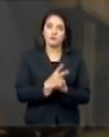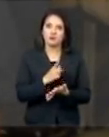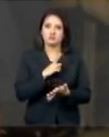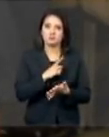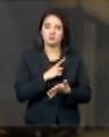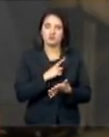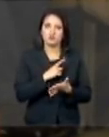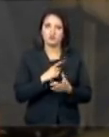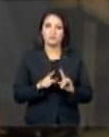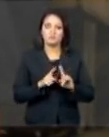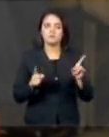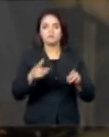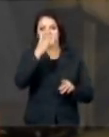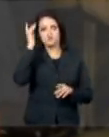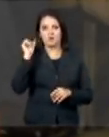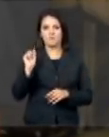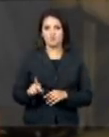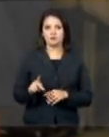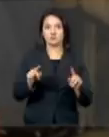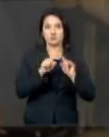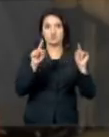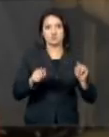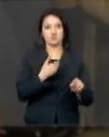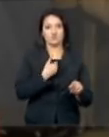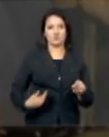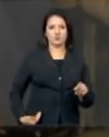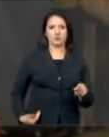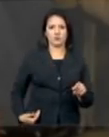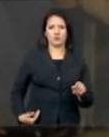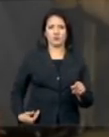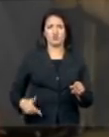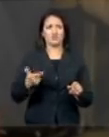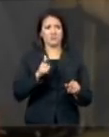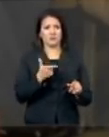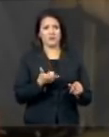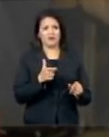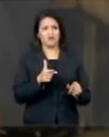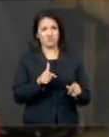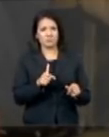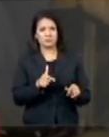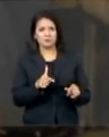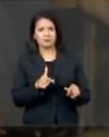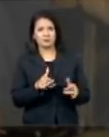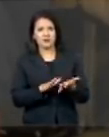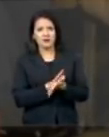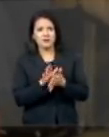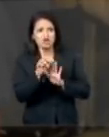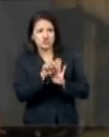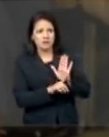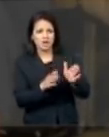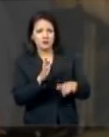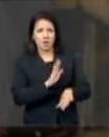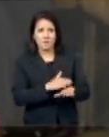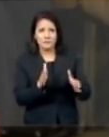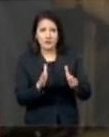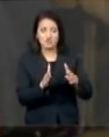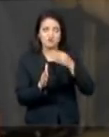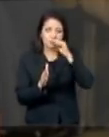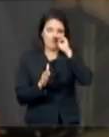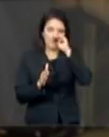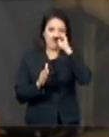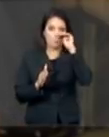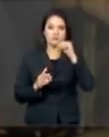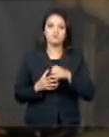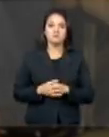agora o aposentado servidor não vai se beneficiar desse prazo claro não se está a falar de quando a